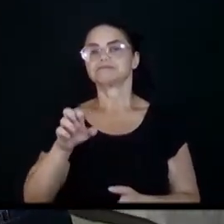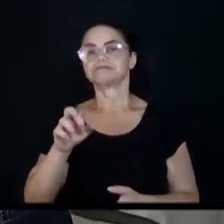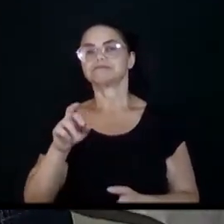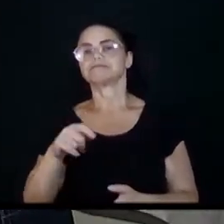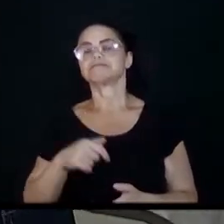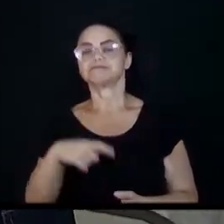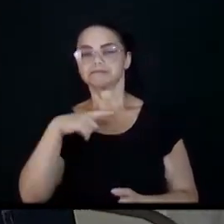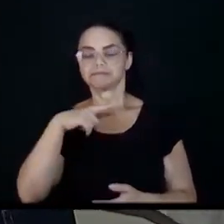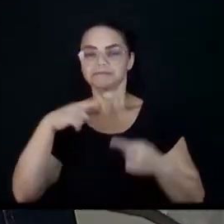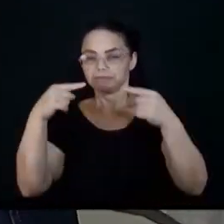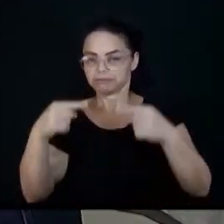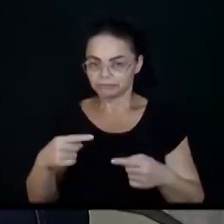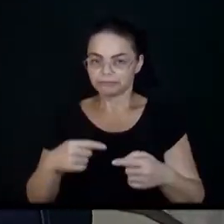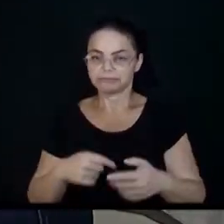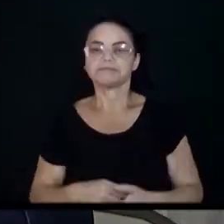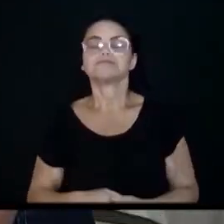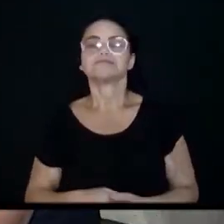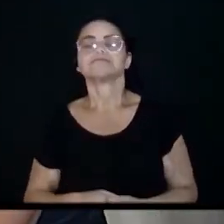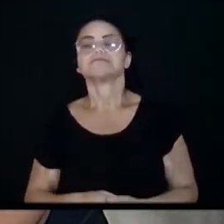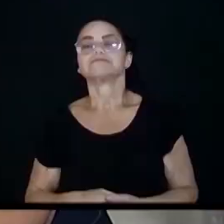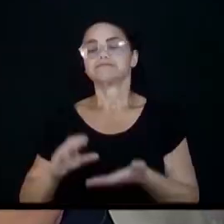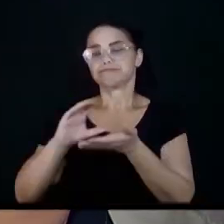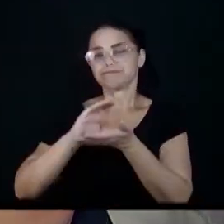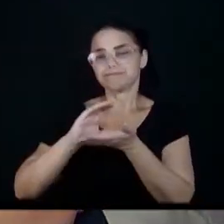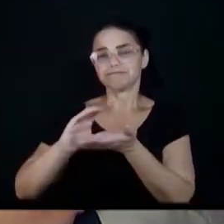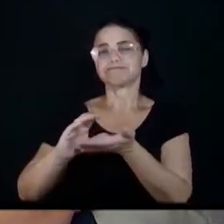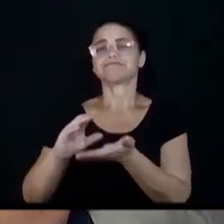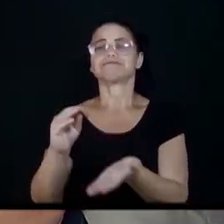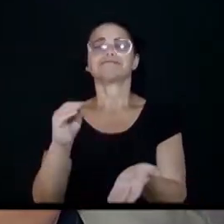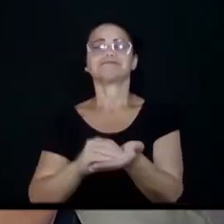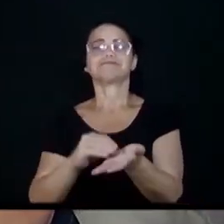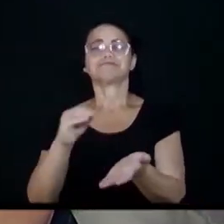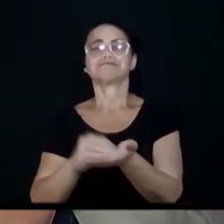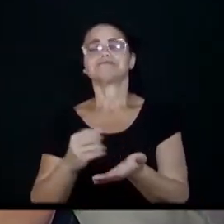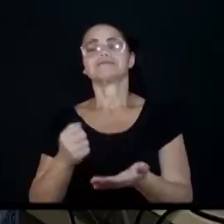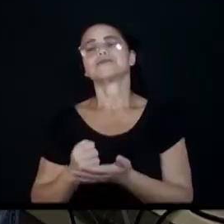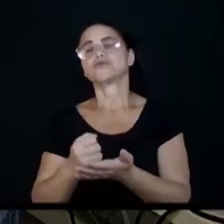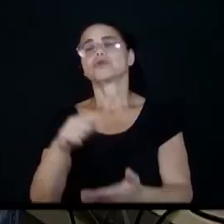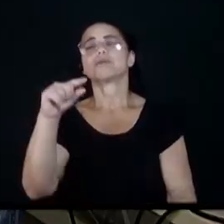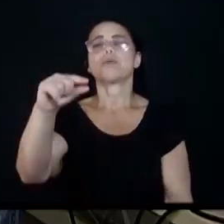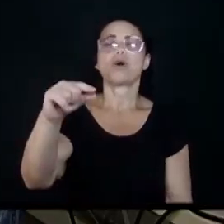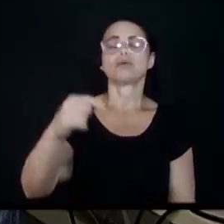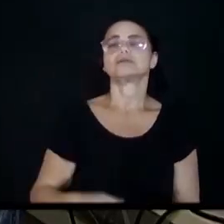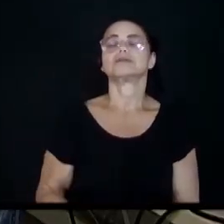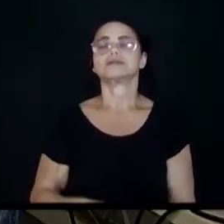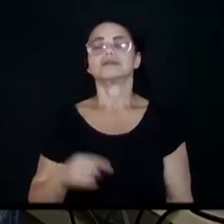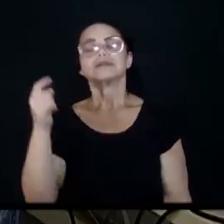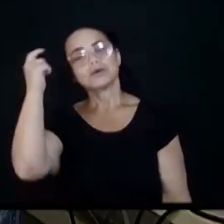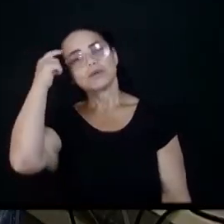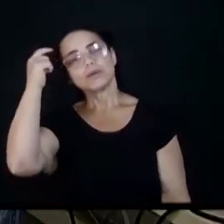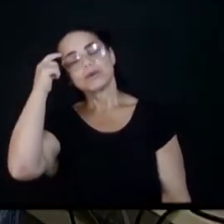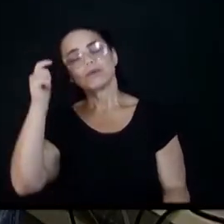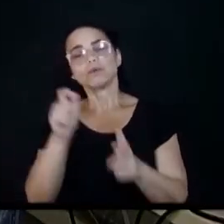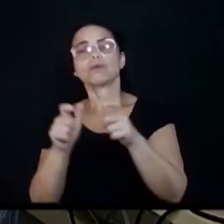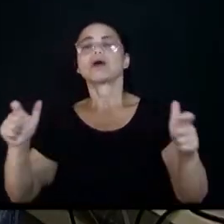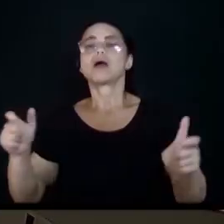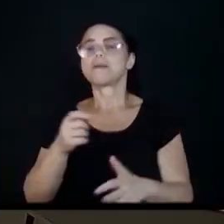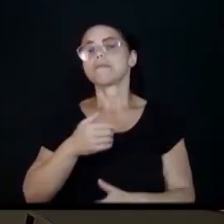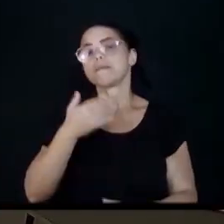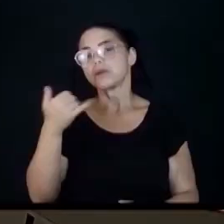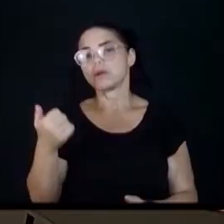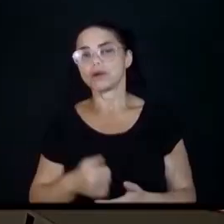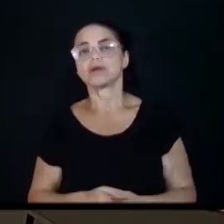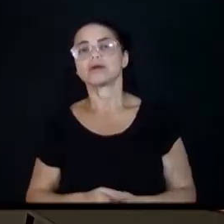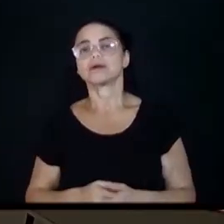desafio das verbas, né? De ajuda, de pensar também no espaço, porque tende a crescer, né? Cada